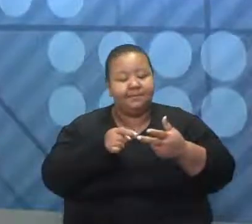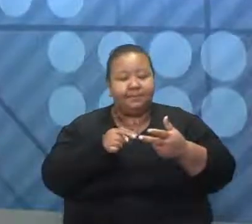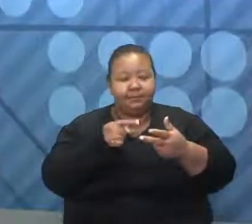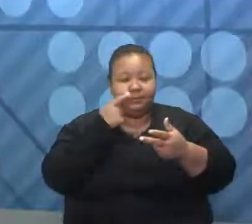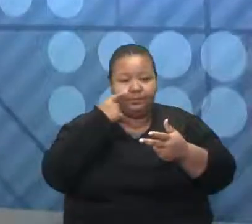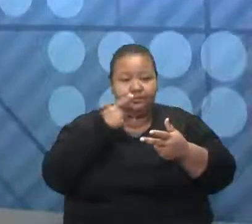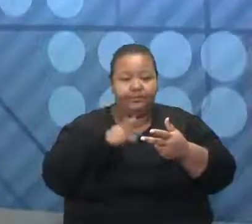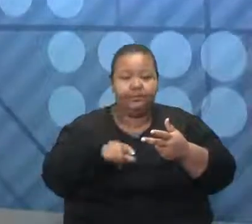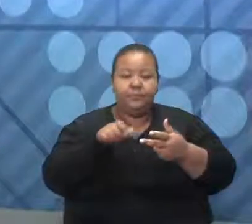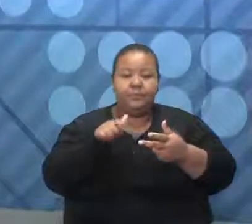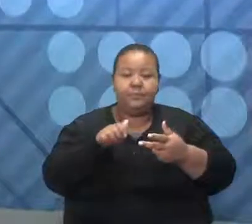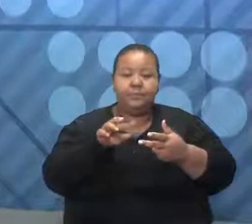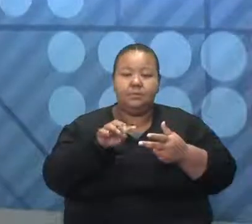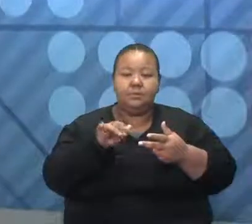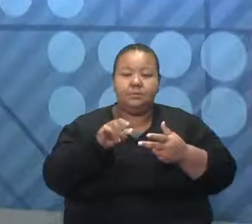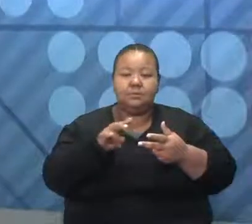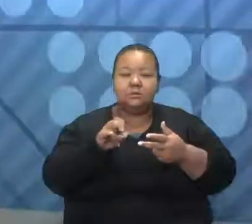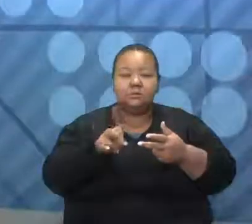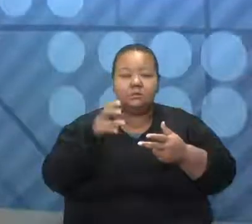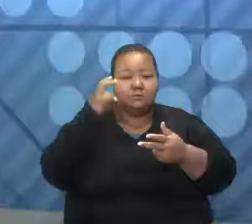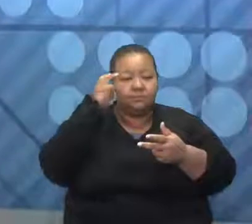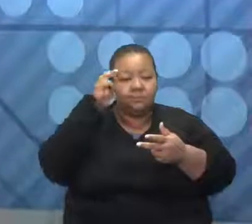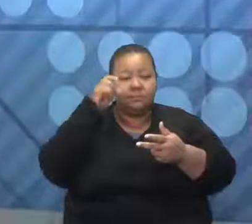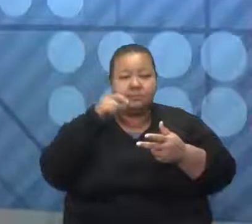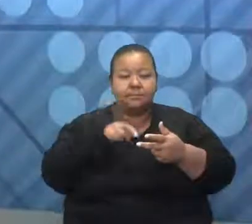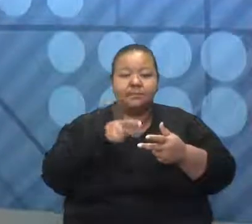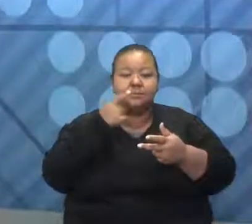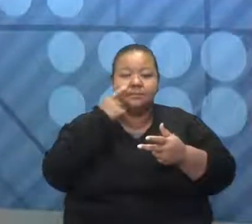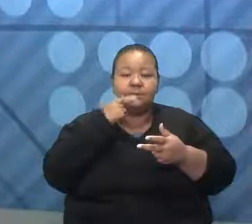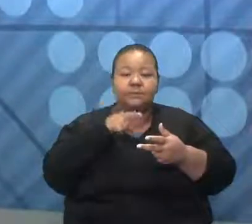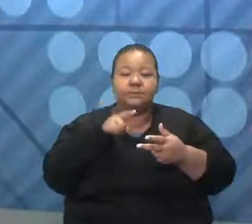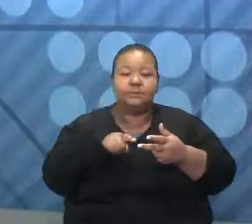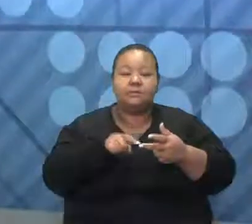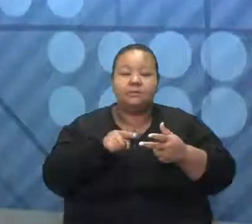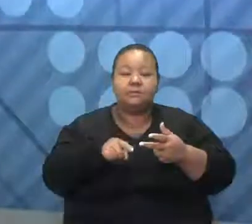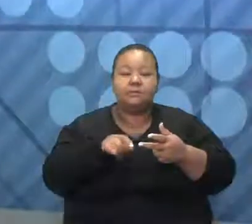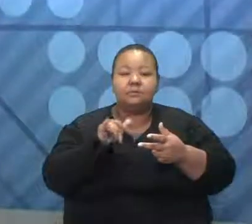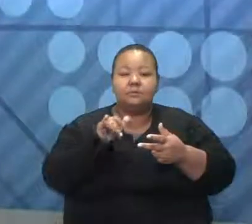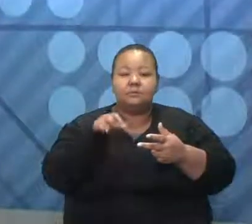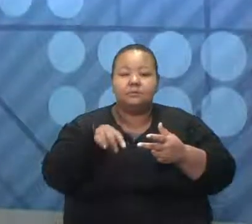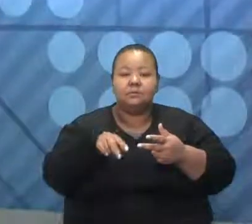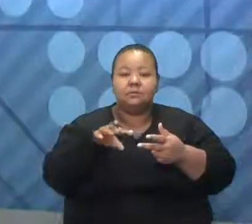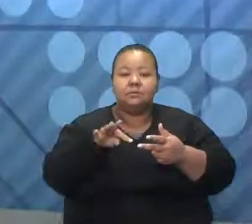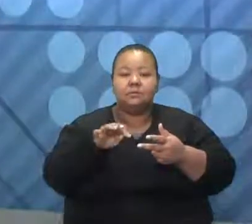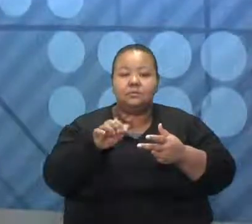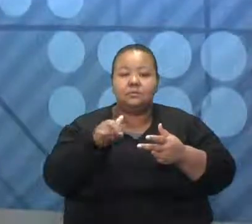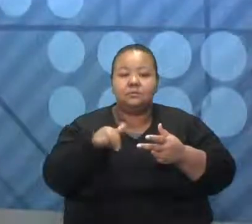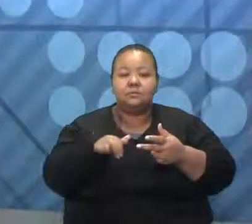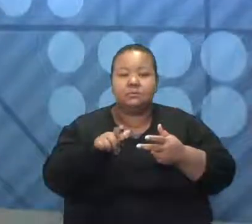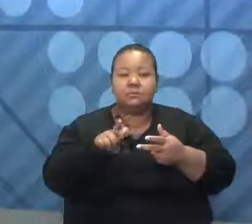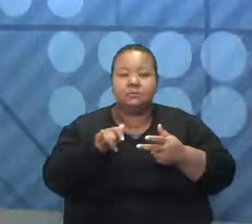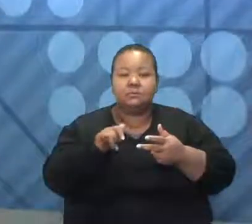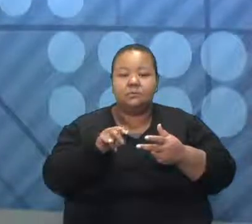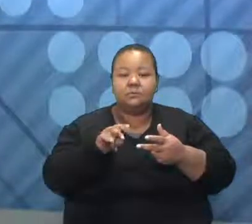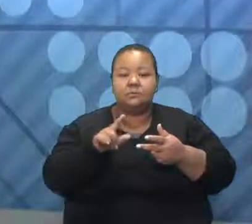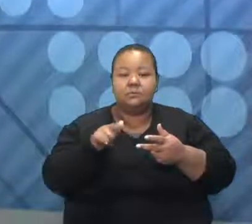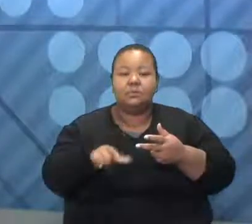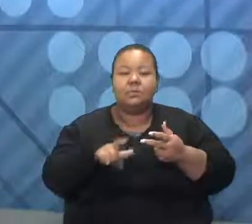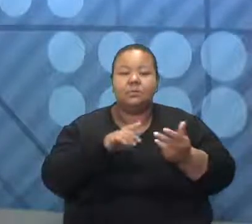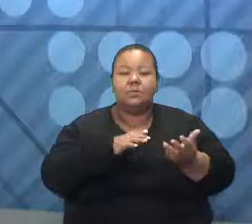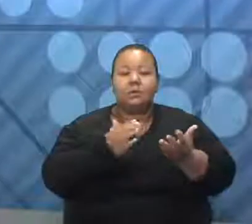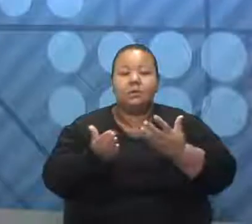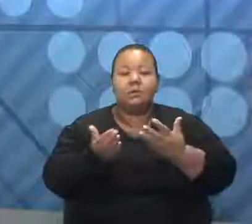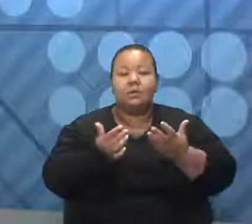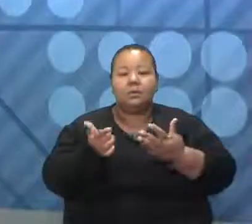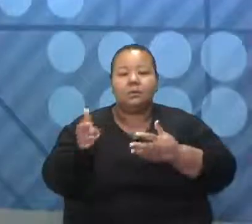ativos intelectuais que produzem tais vantagens e, por fim, os ativos intangíveis que são, então, comparados com as